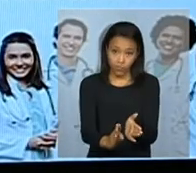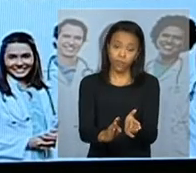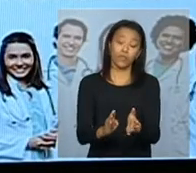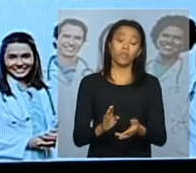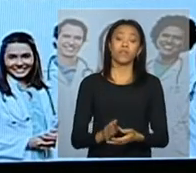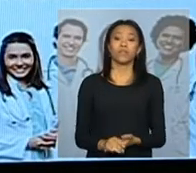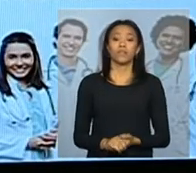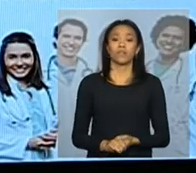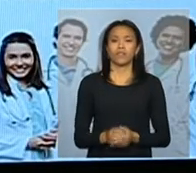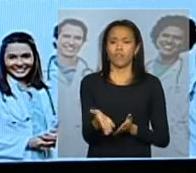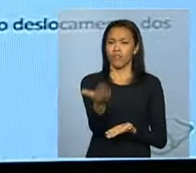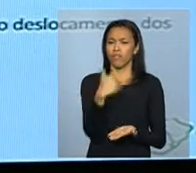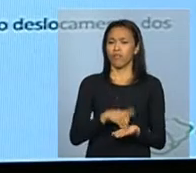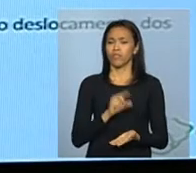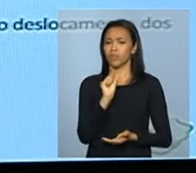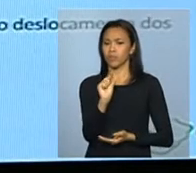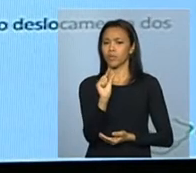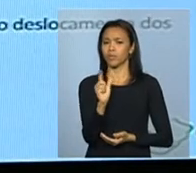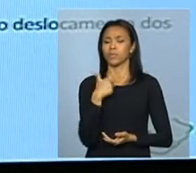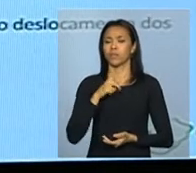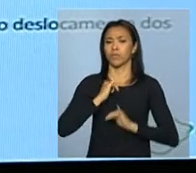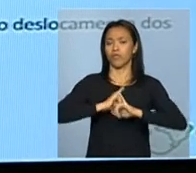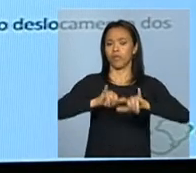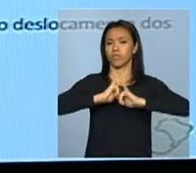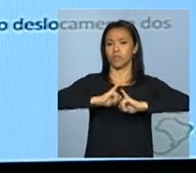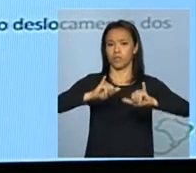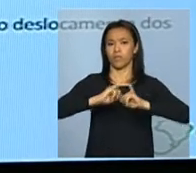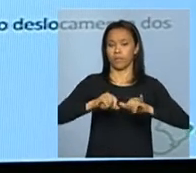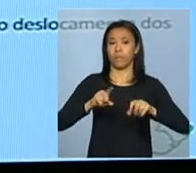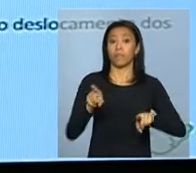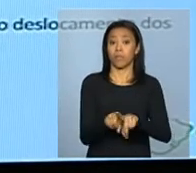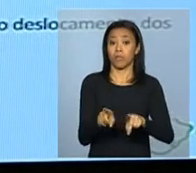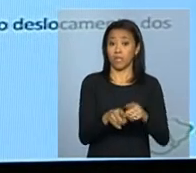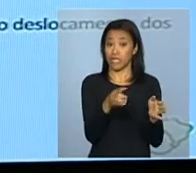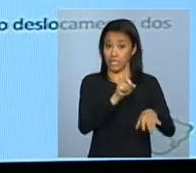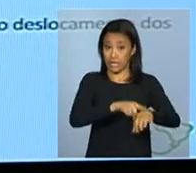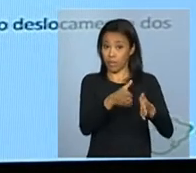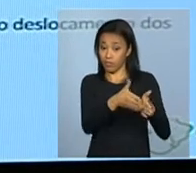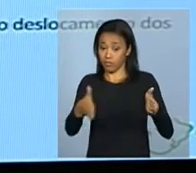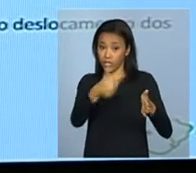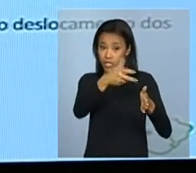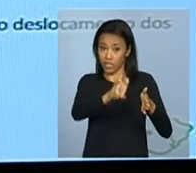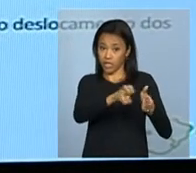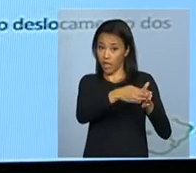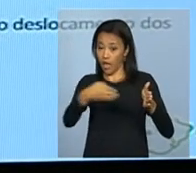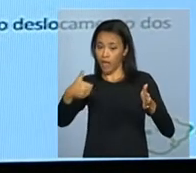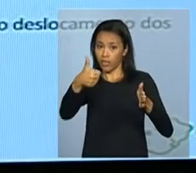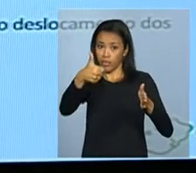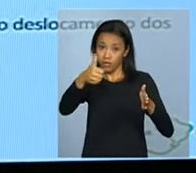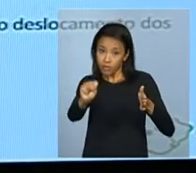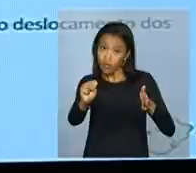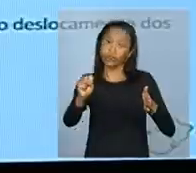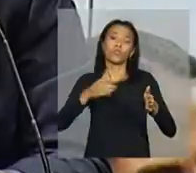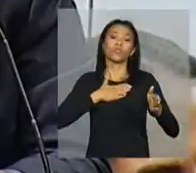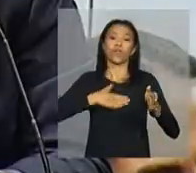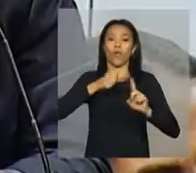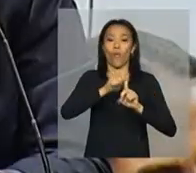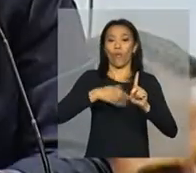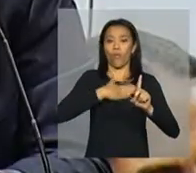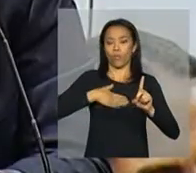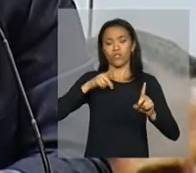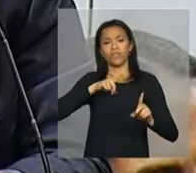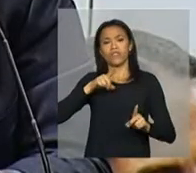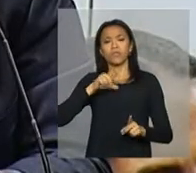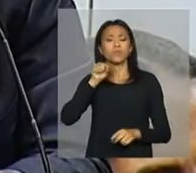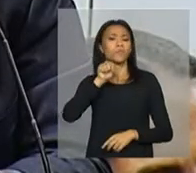se volto só tem um pouco de importante uma outra informação e nesse período também de 15 a 18 de agosto nós temos um contingente